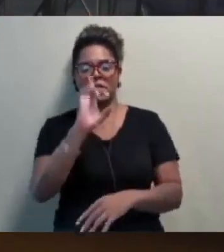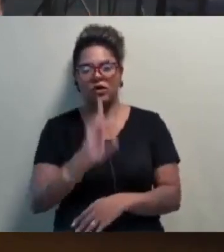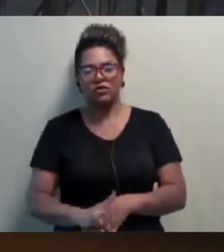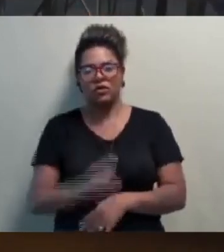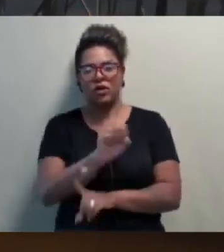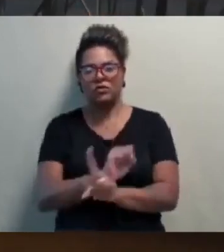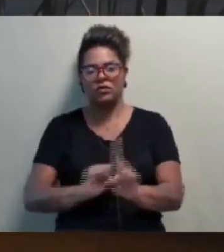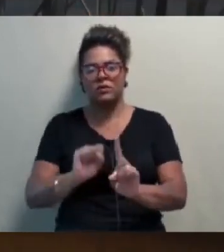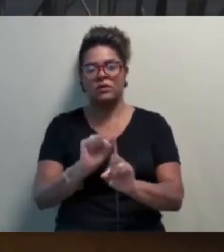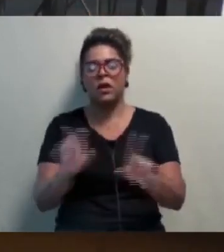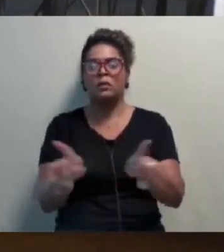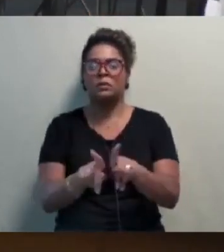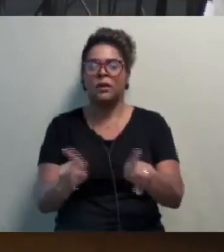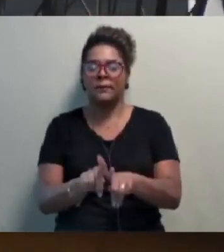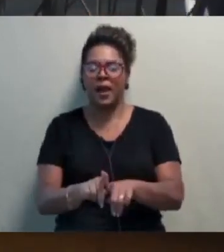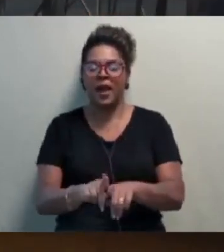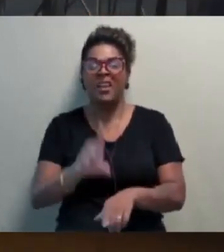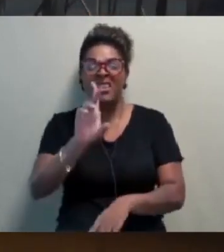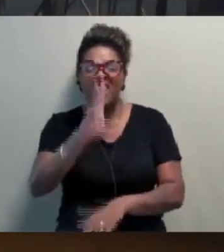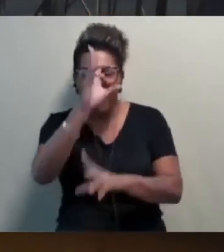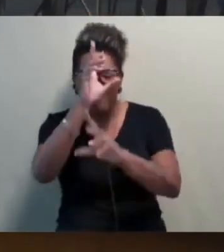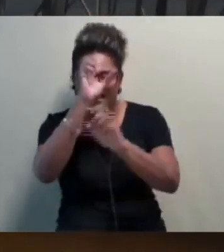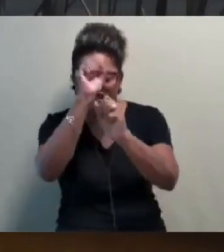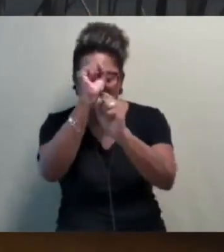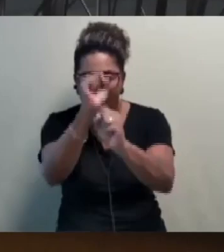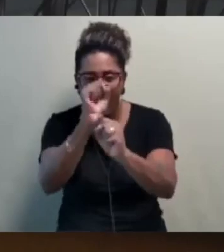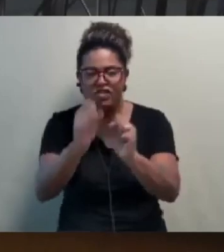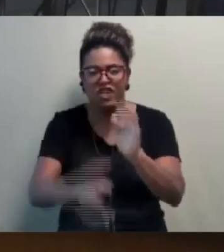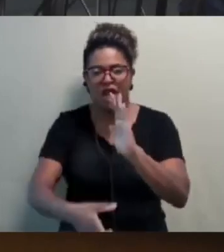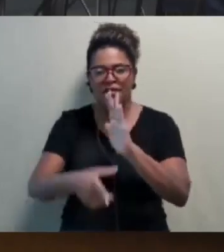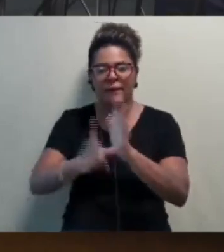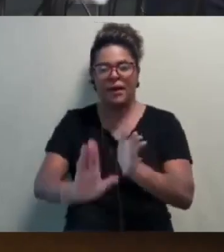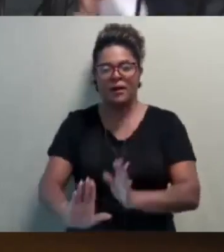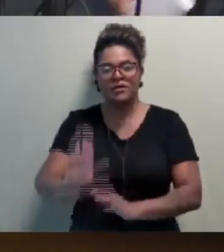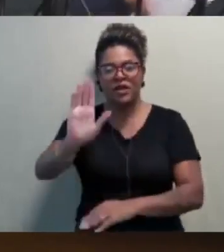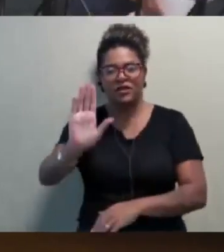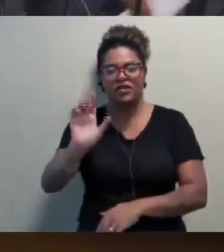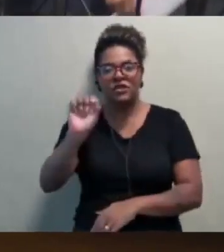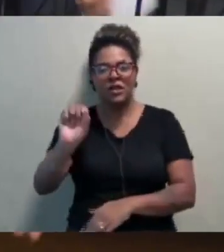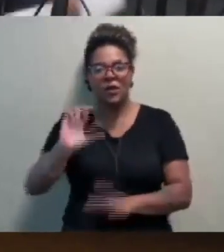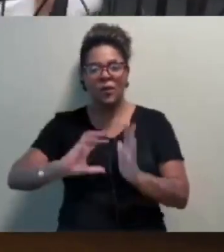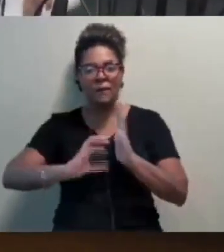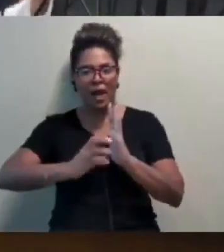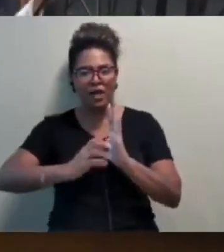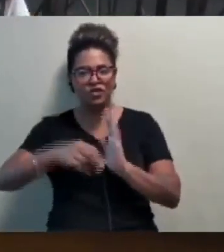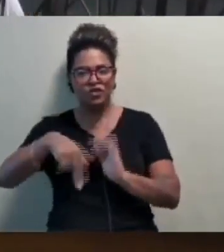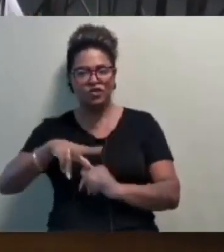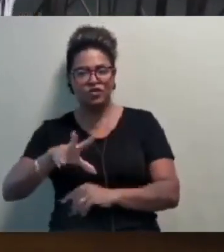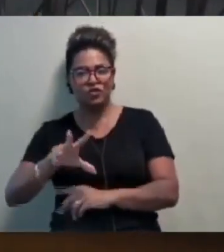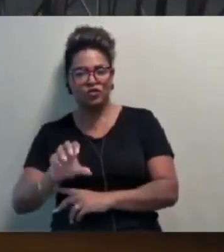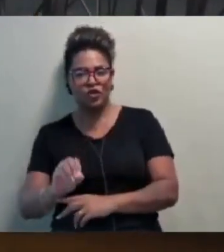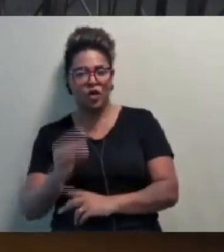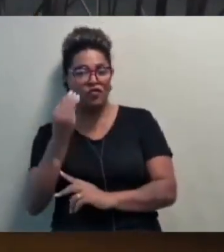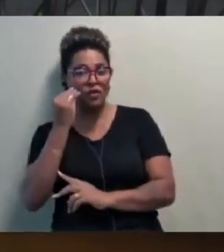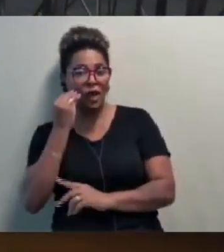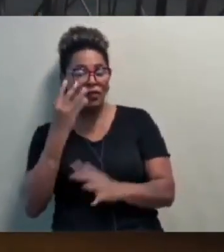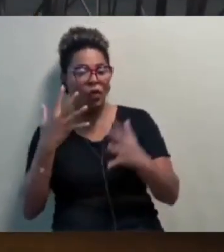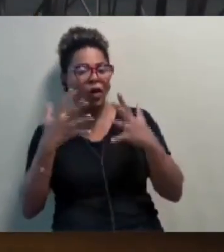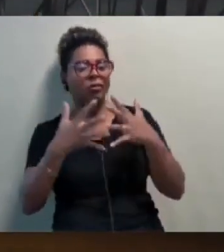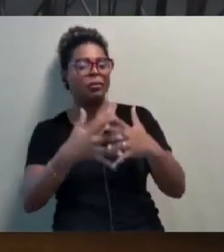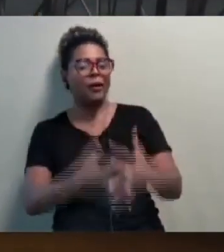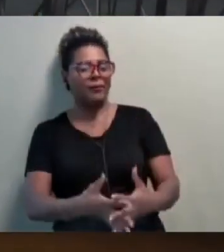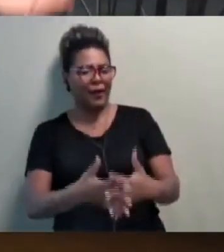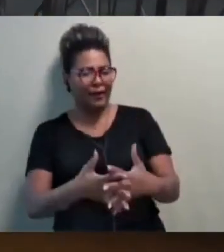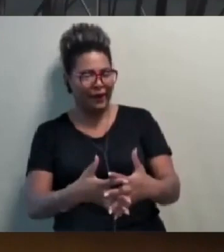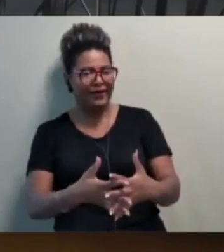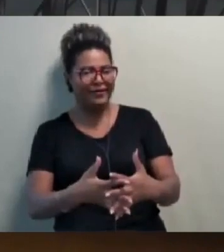é forte essa pré-candidatura que o Novo tentou atrapalhar o nosso evento de lançamento da pré-candidatura